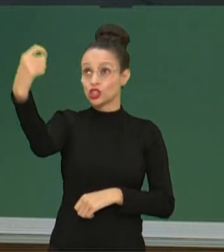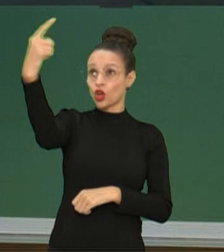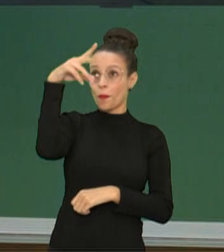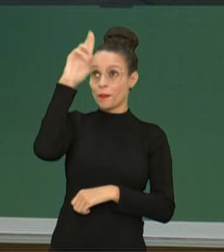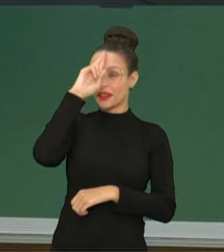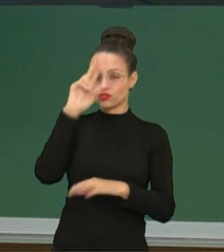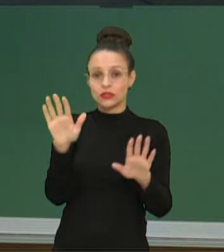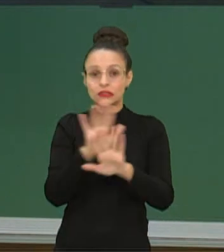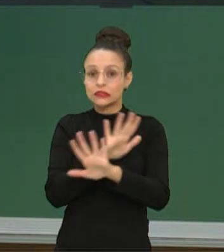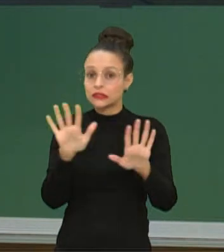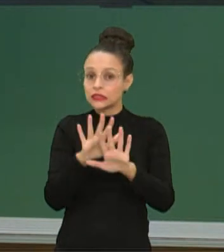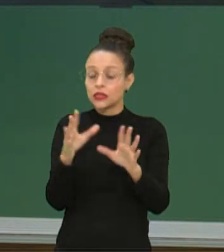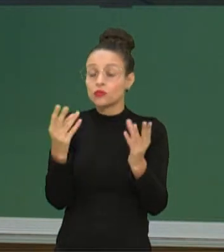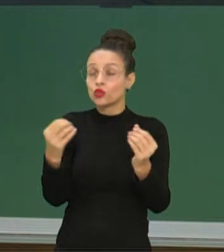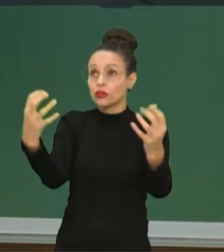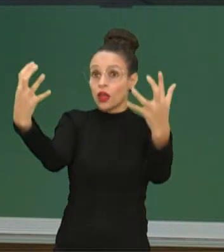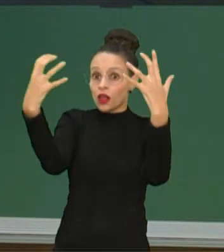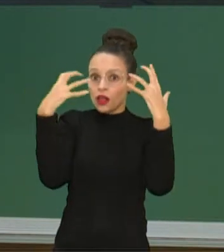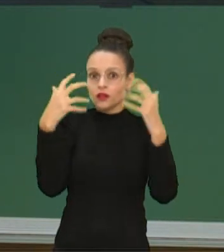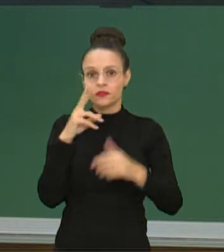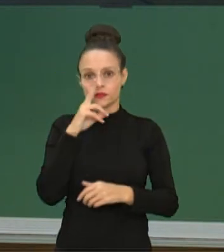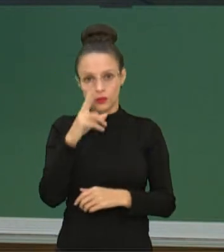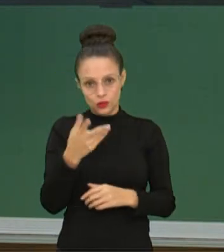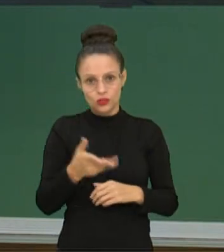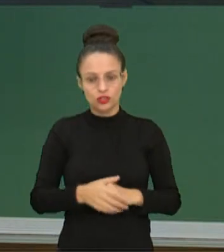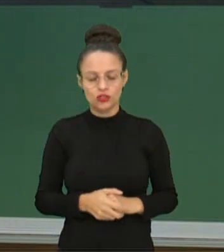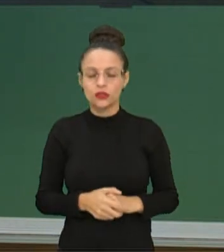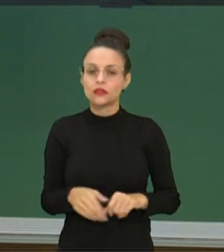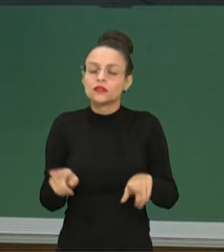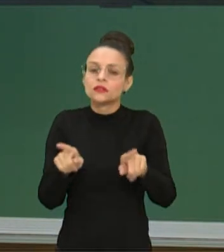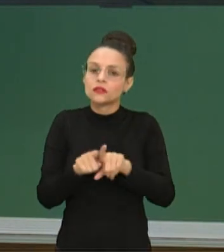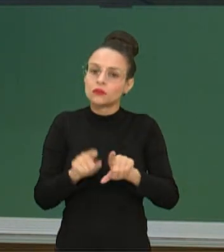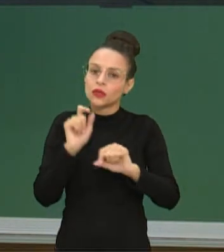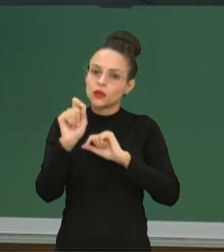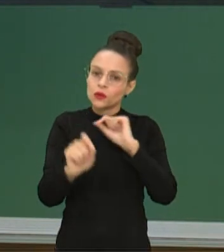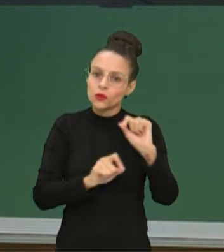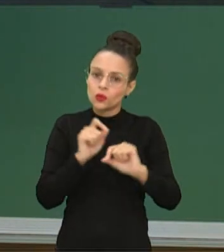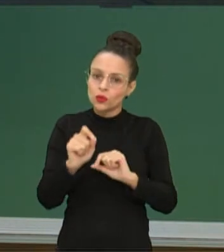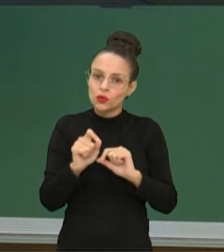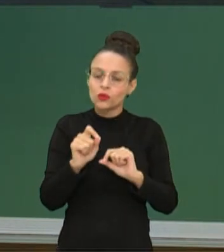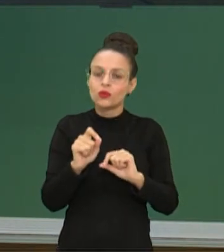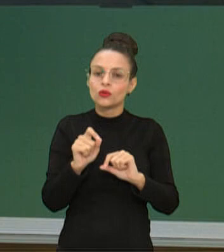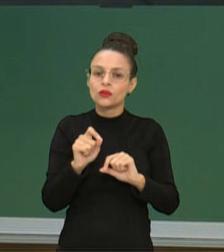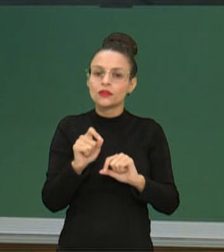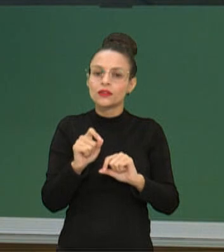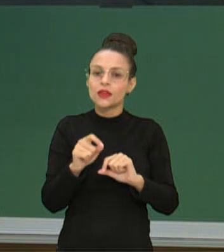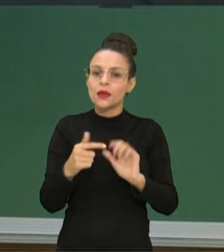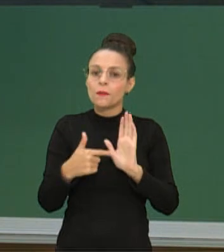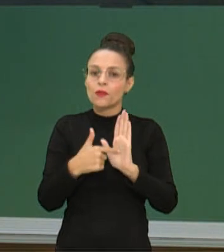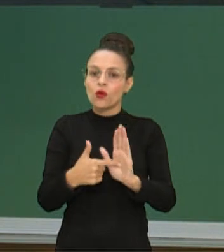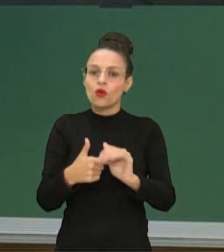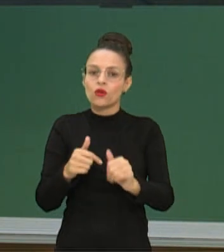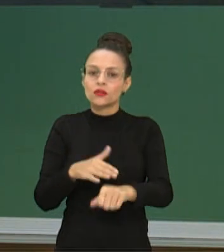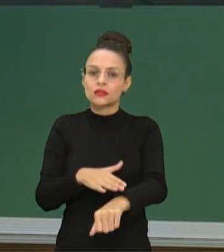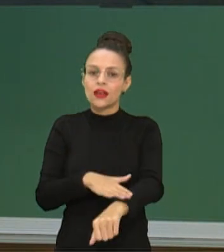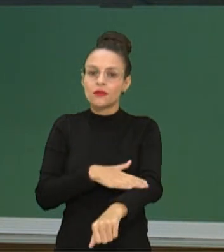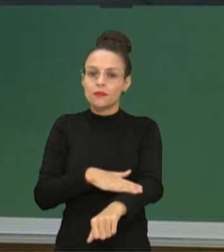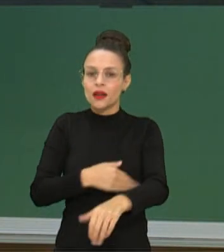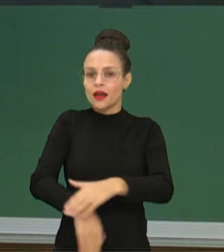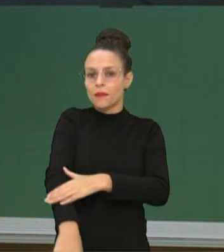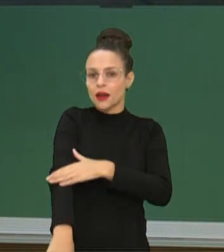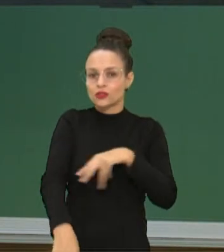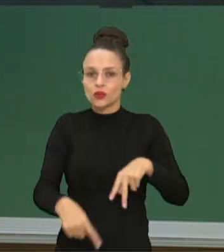não, né? É uma radiação muito forte. De preferência, expor as nossas partes, né? Como as pernas,